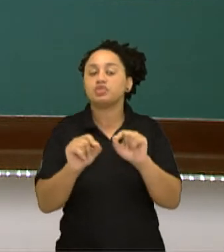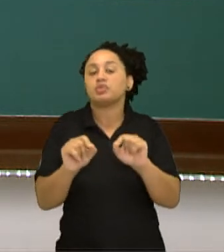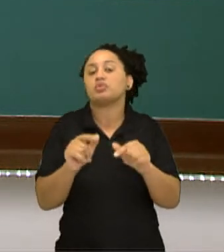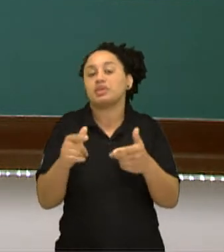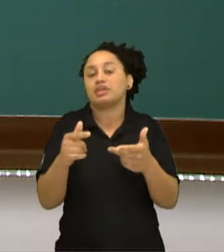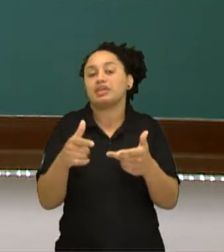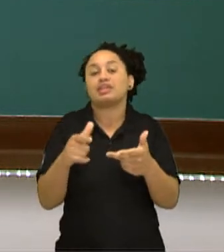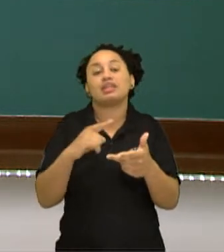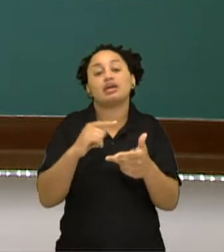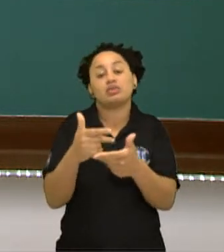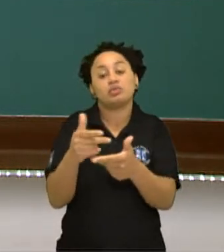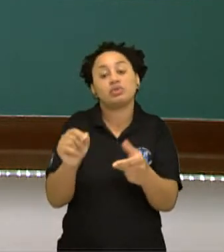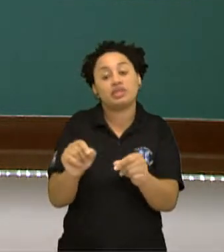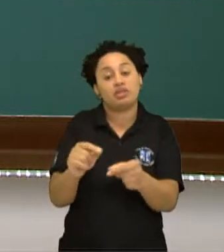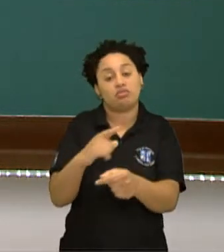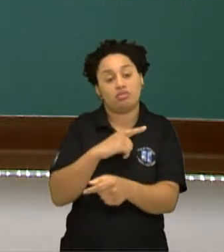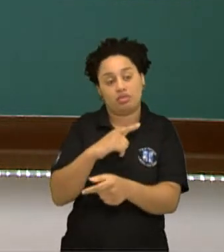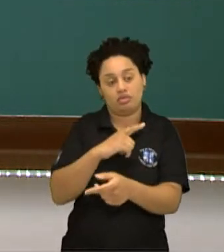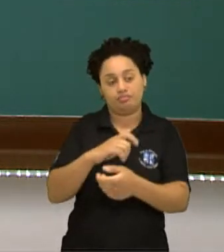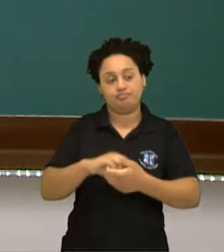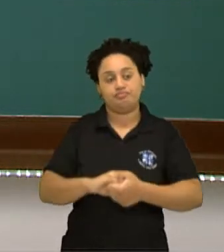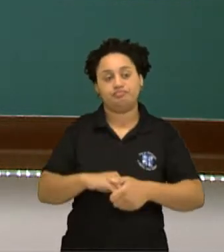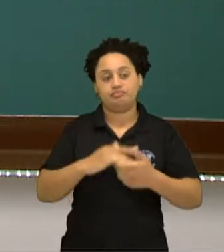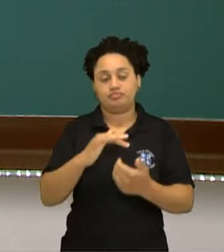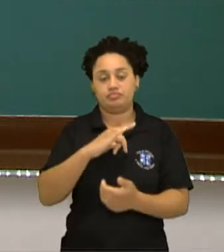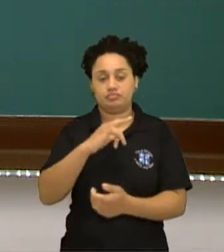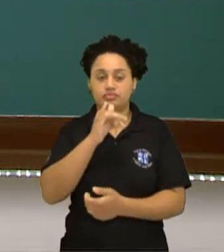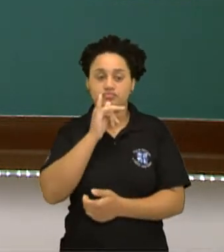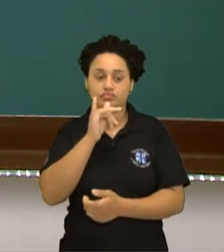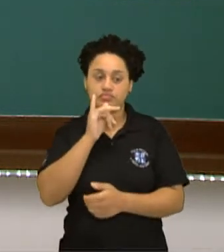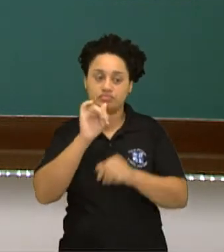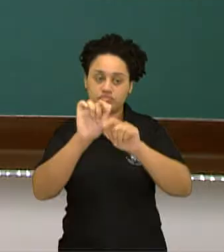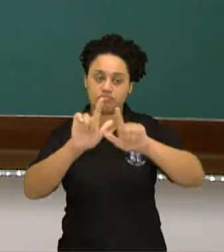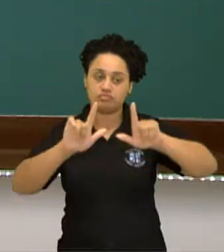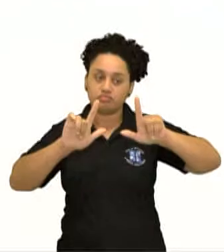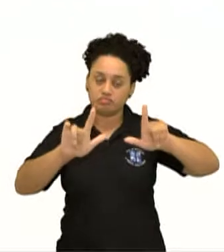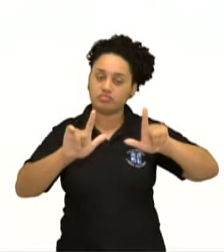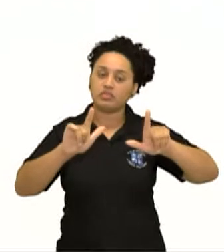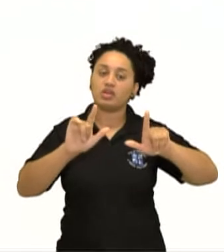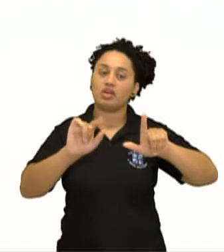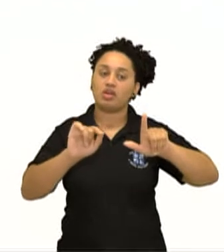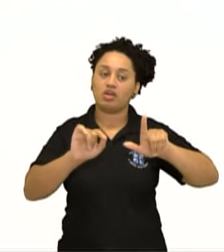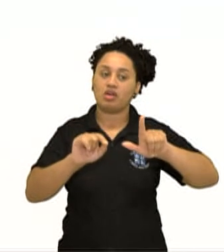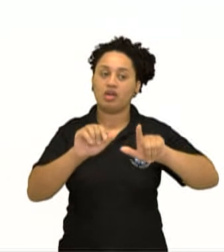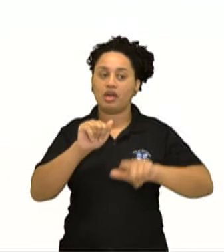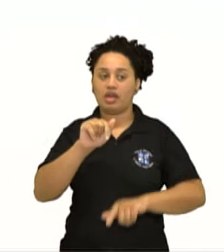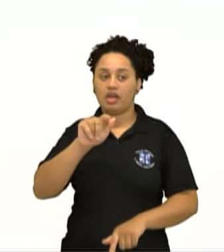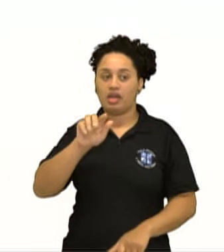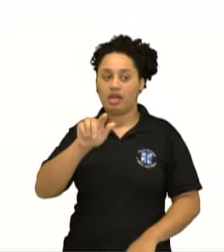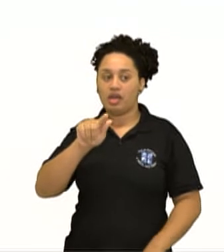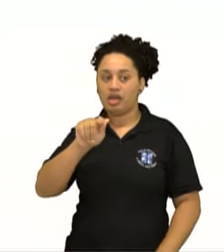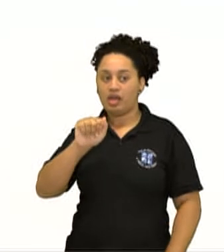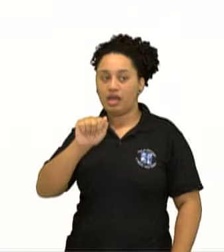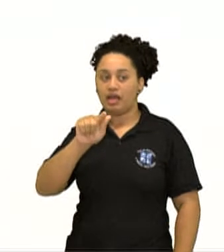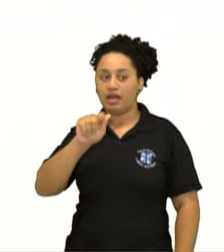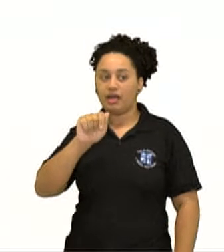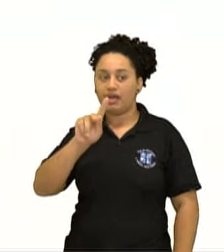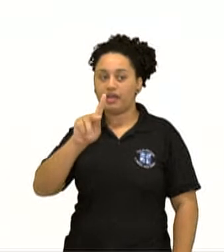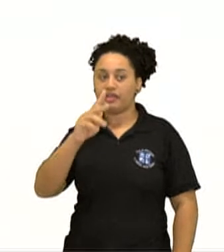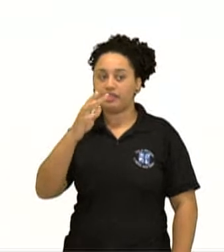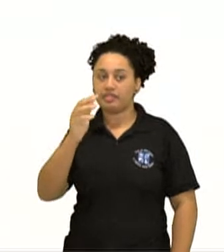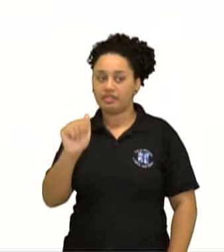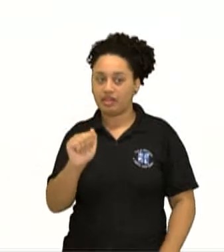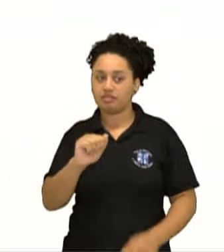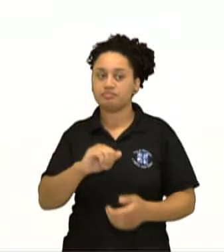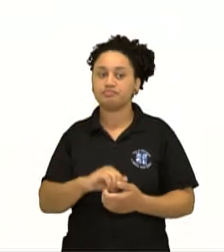que eu possuo. Temos aí um exemplo no quadrinho, Ágata, com respeito a vós,